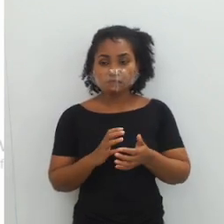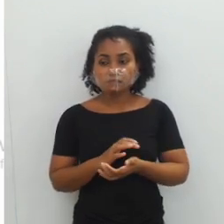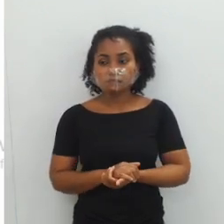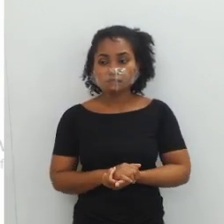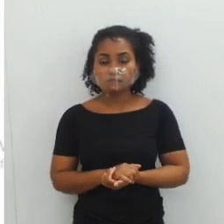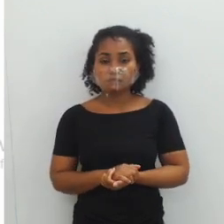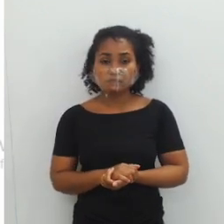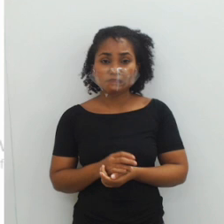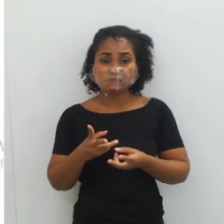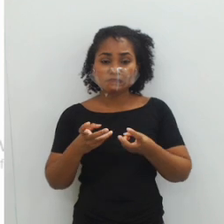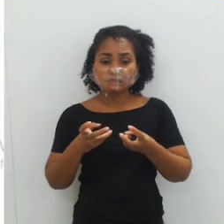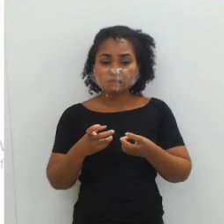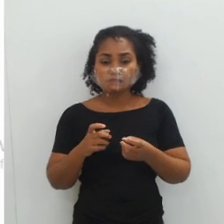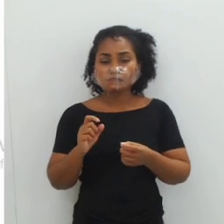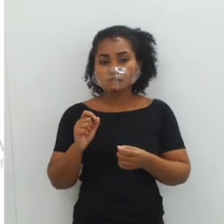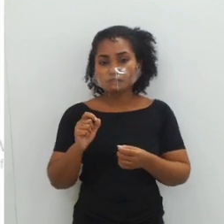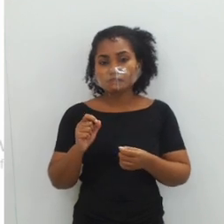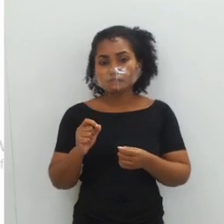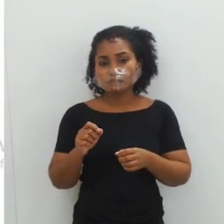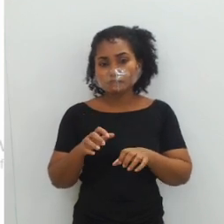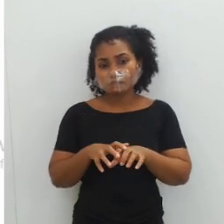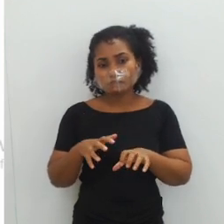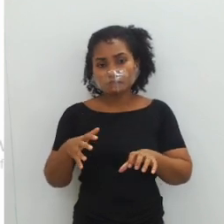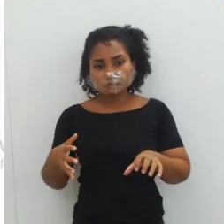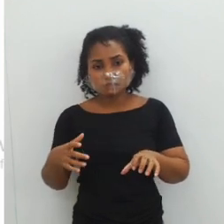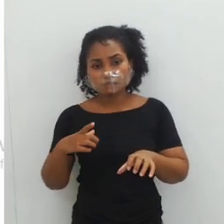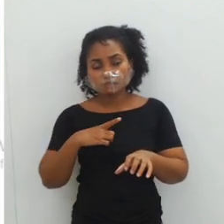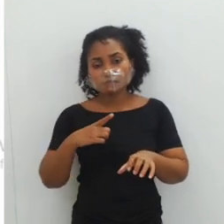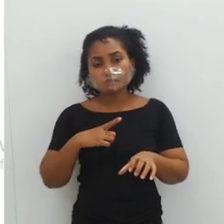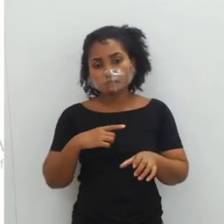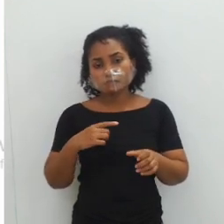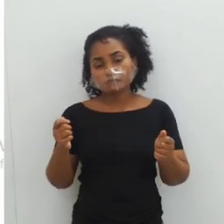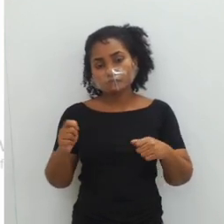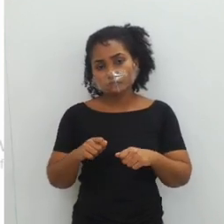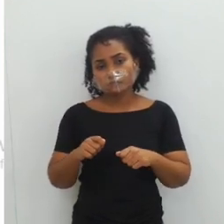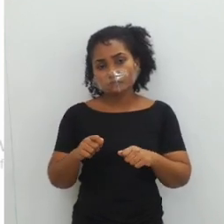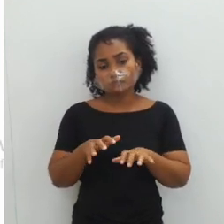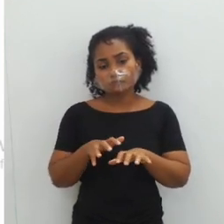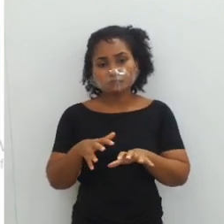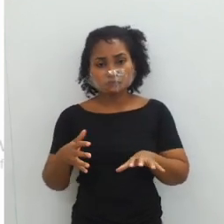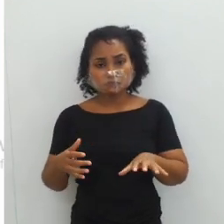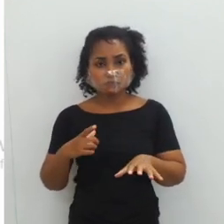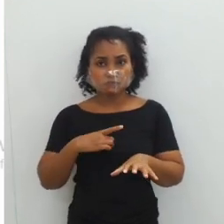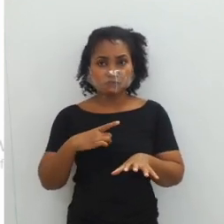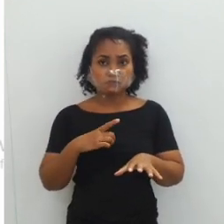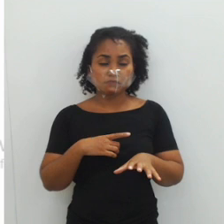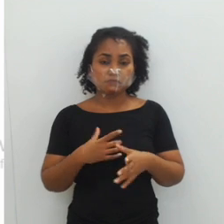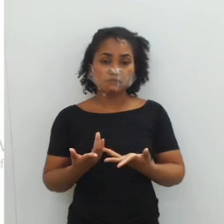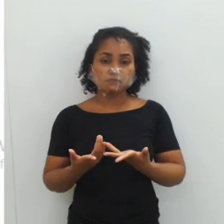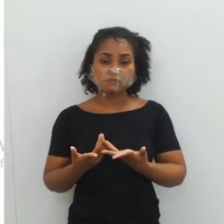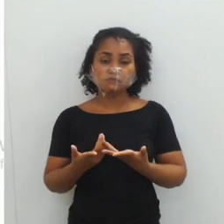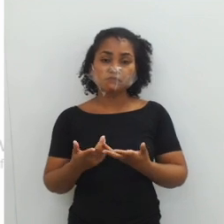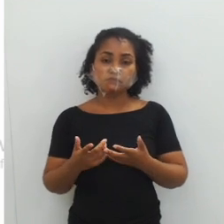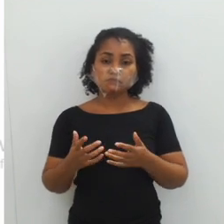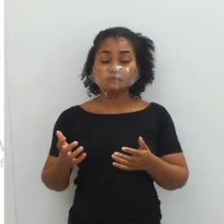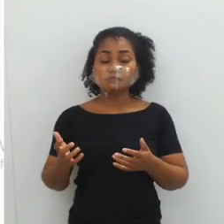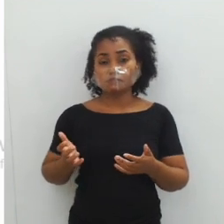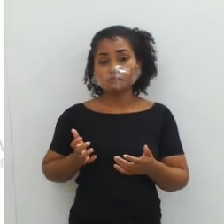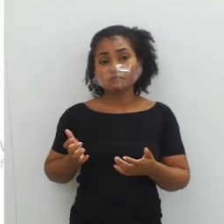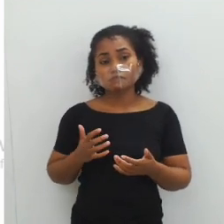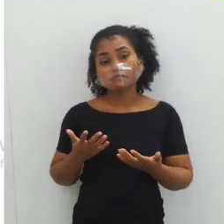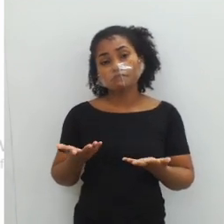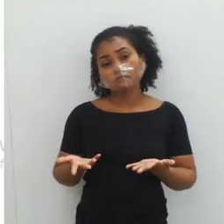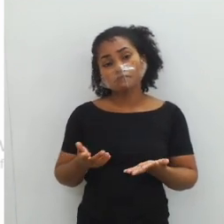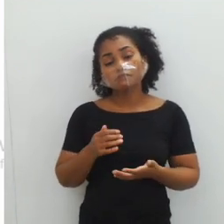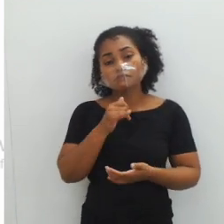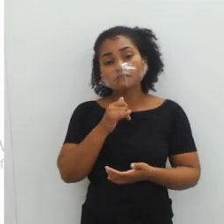globalização, há cada vez mais uma separação entre os países de renda alta dos demais. Por